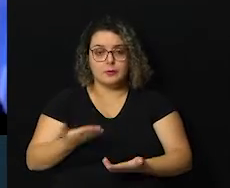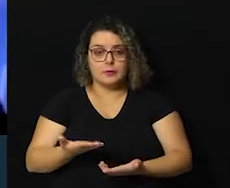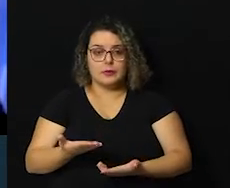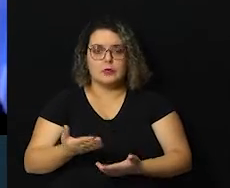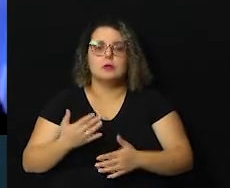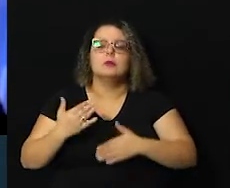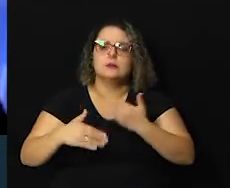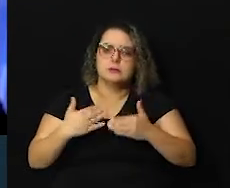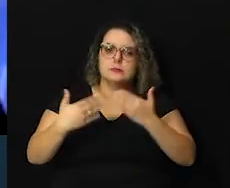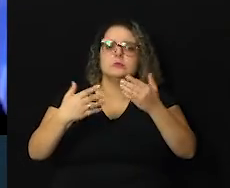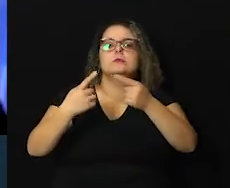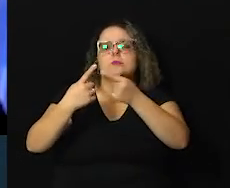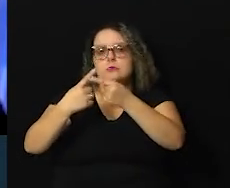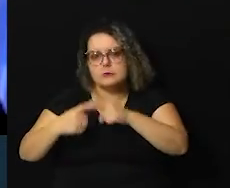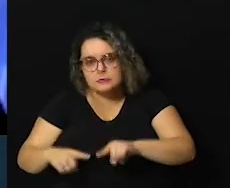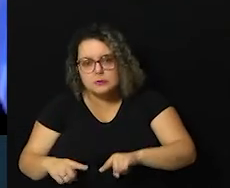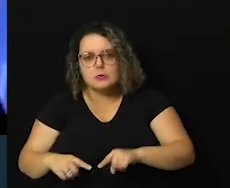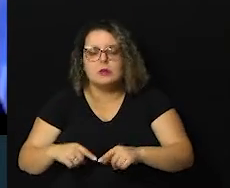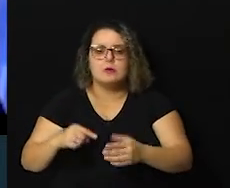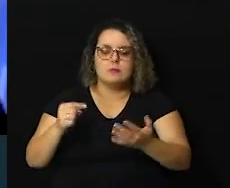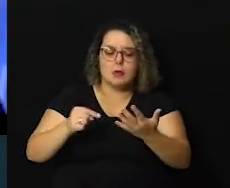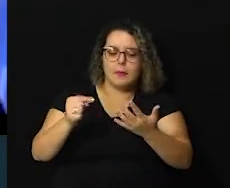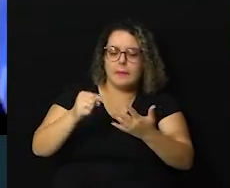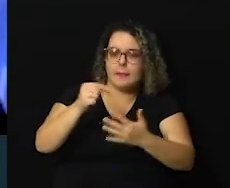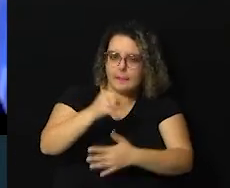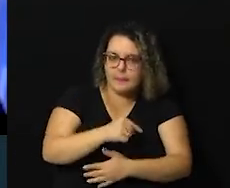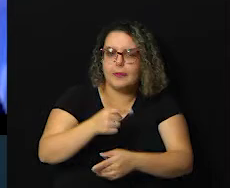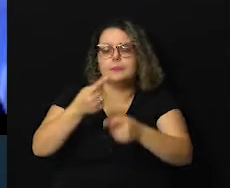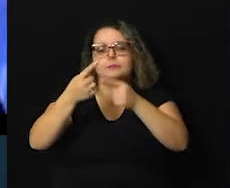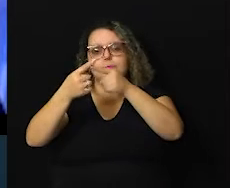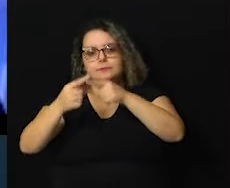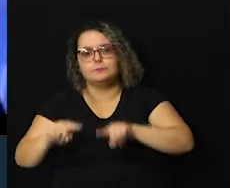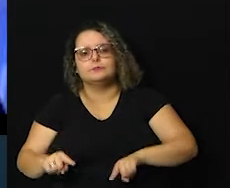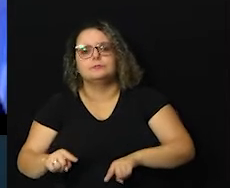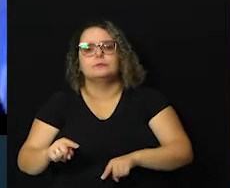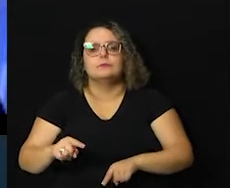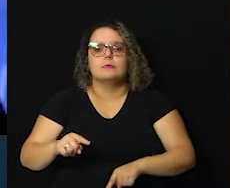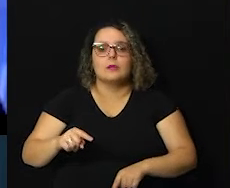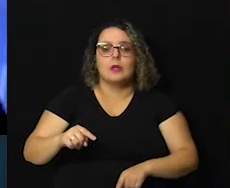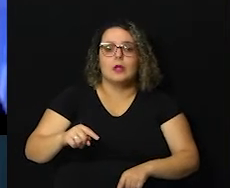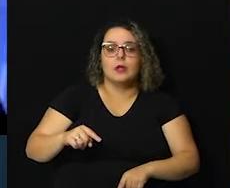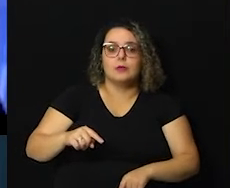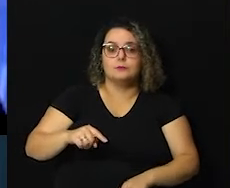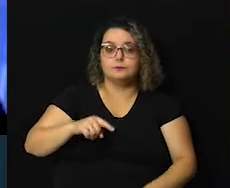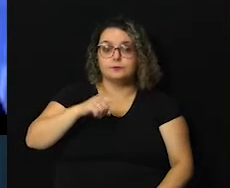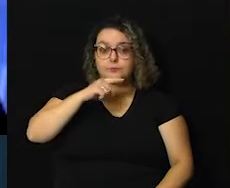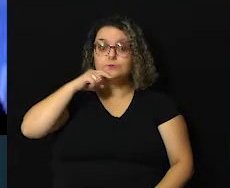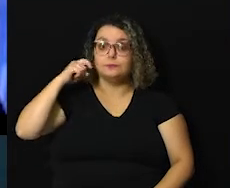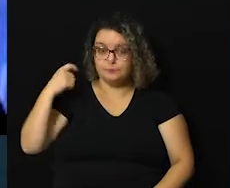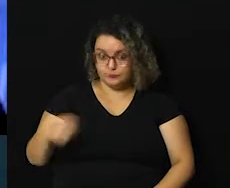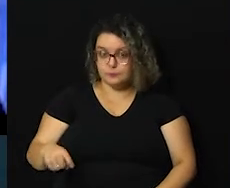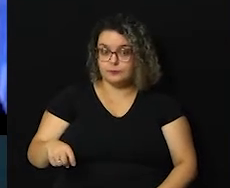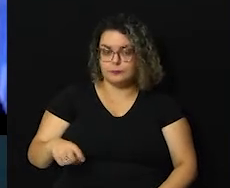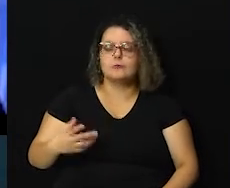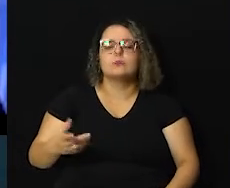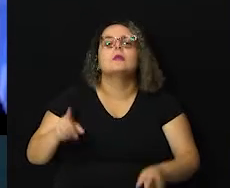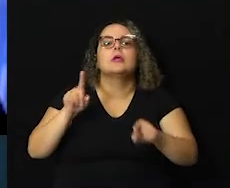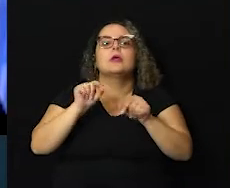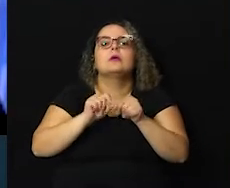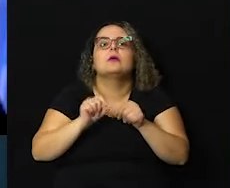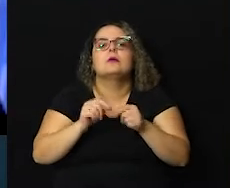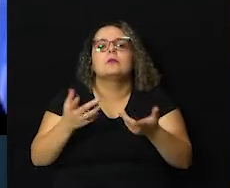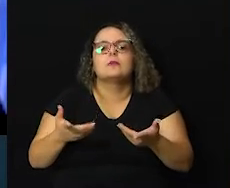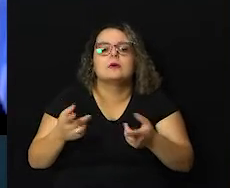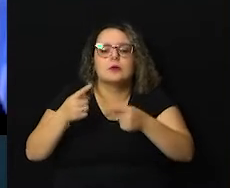quero para o meu alguém tão nosso sem problemas campeonatos para o áudio este se desenvolver um campeonato que um cliente Russo é chamado táxi